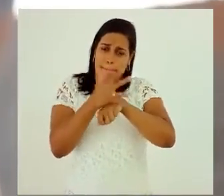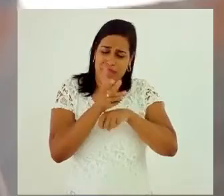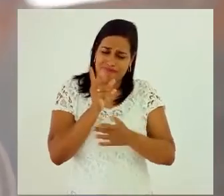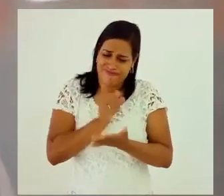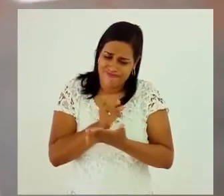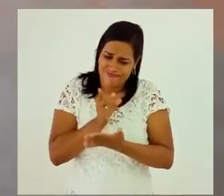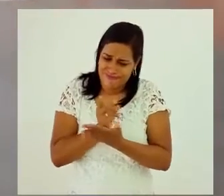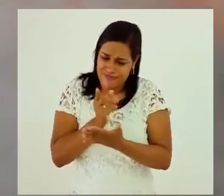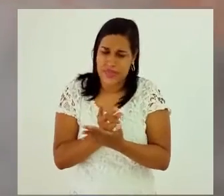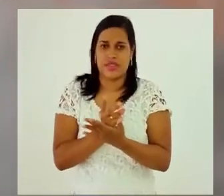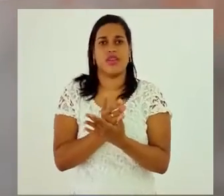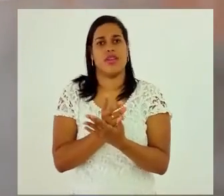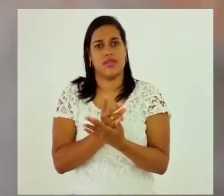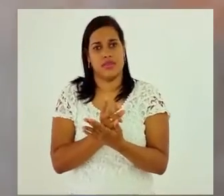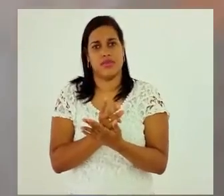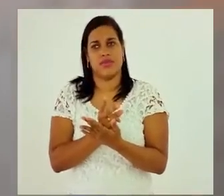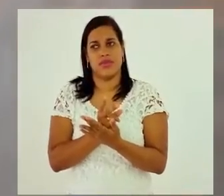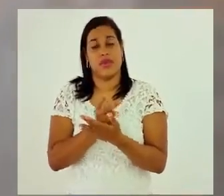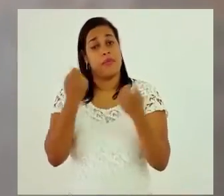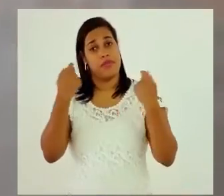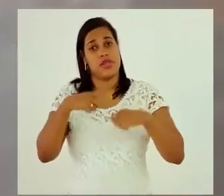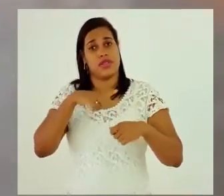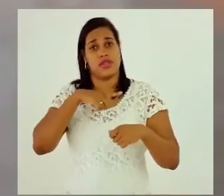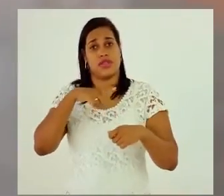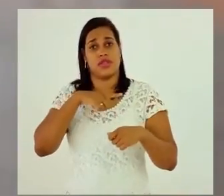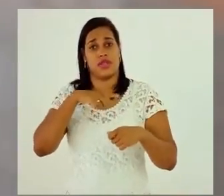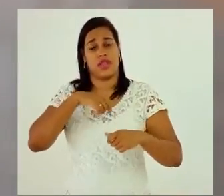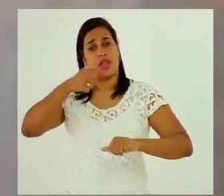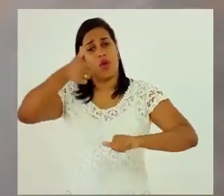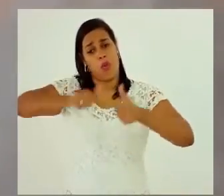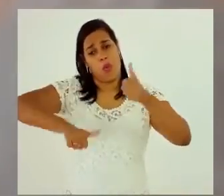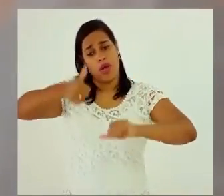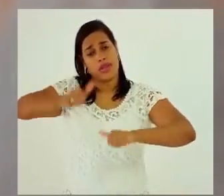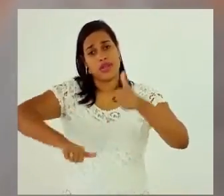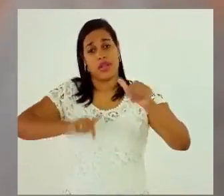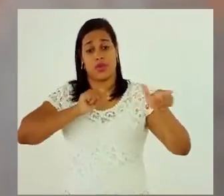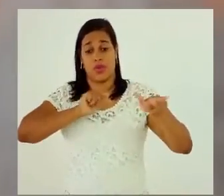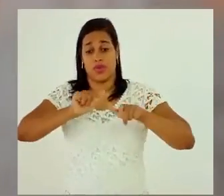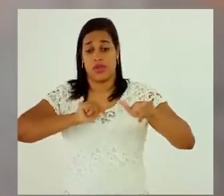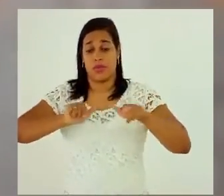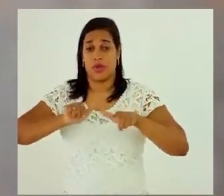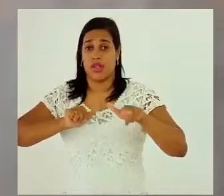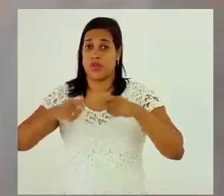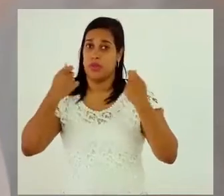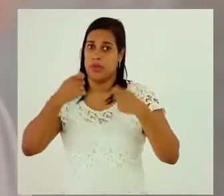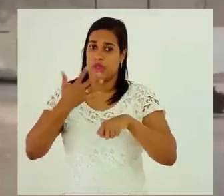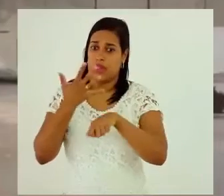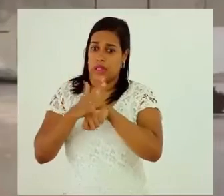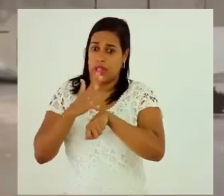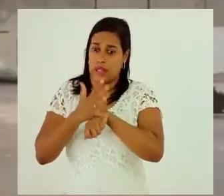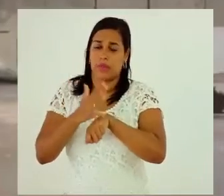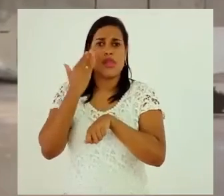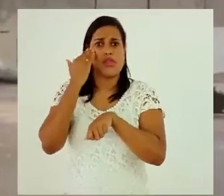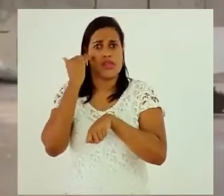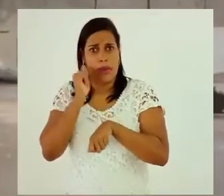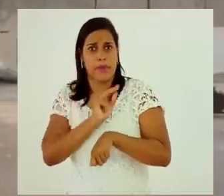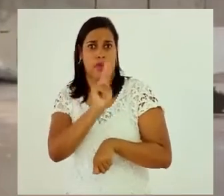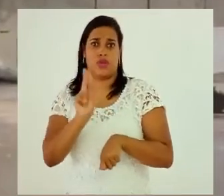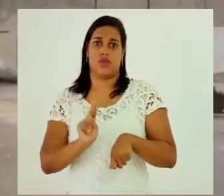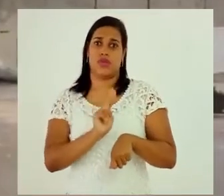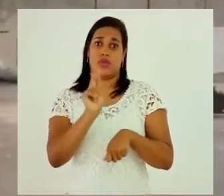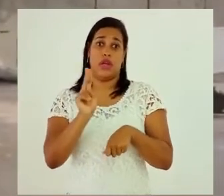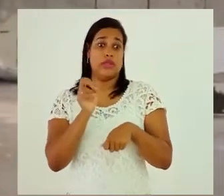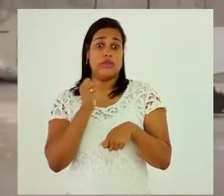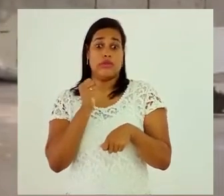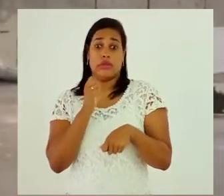consegue. O treinamento tem que ter eficácia. O que é ter eficácia? O trabalhador tem que sair de lá do treinamento já sabendo usar o equipamento. Porque se ele não usar o